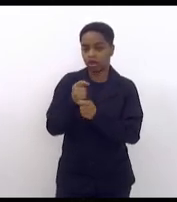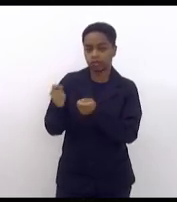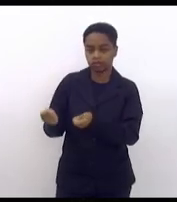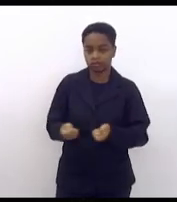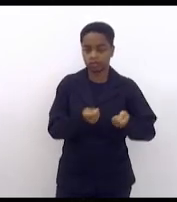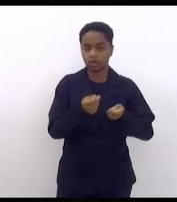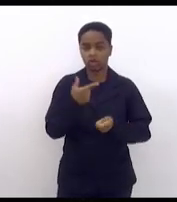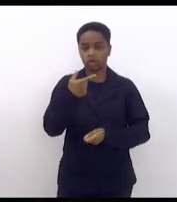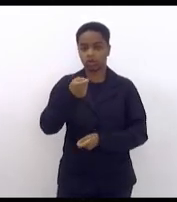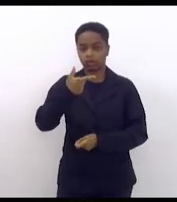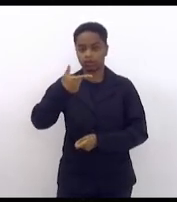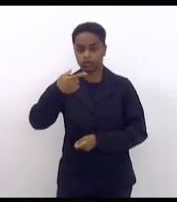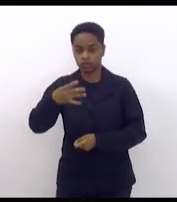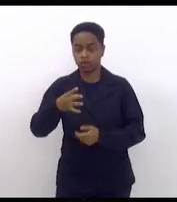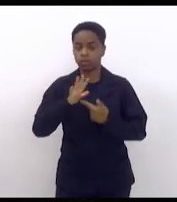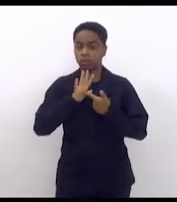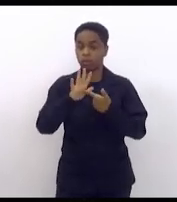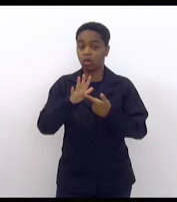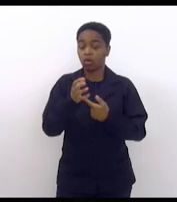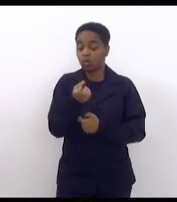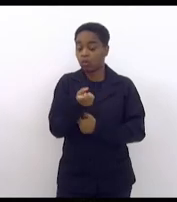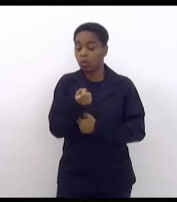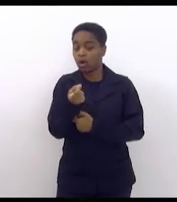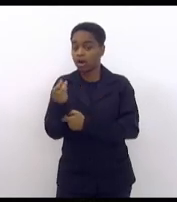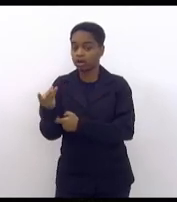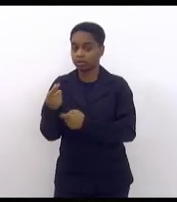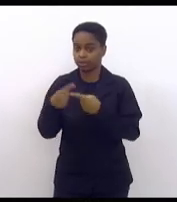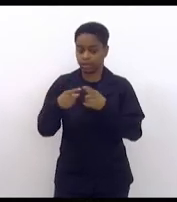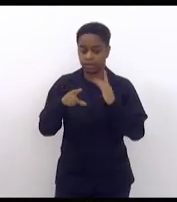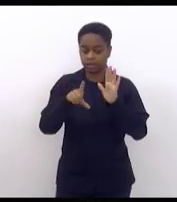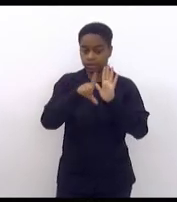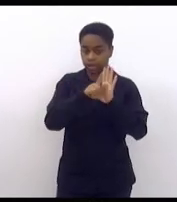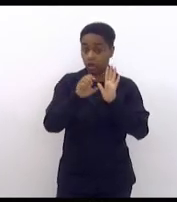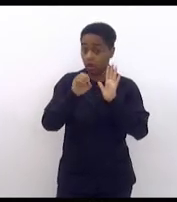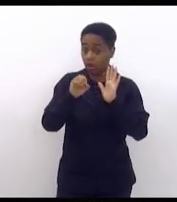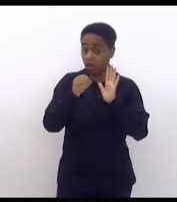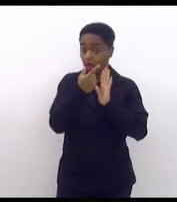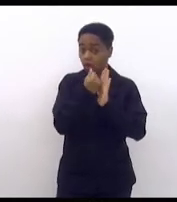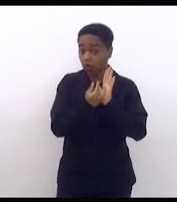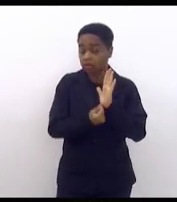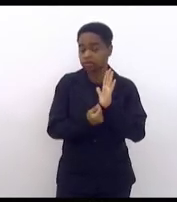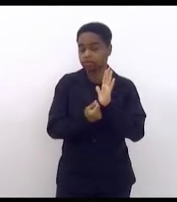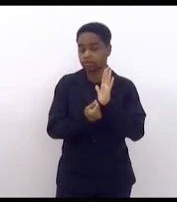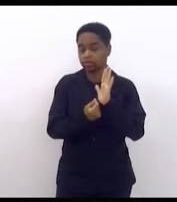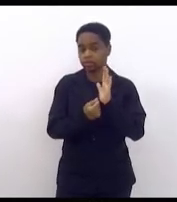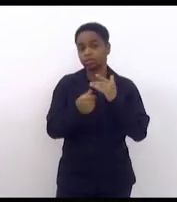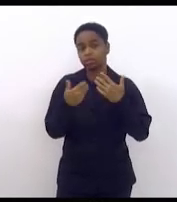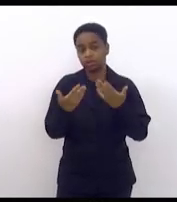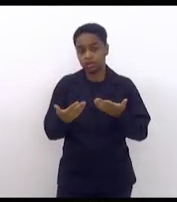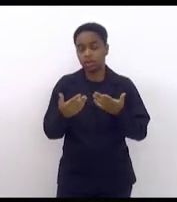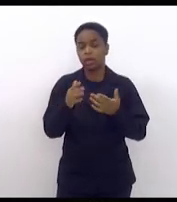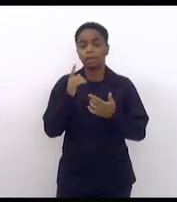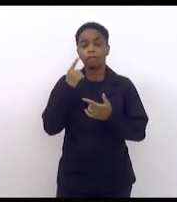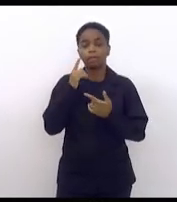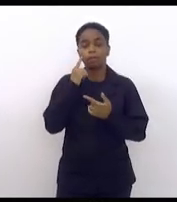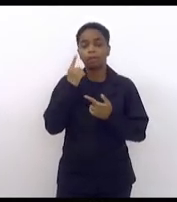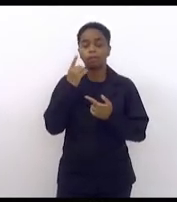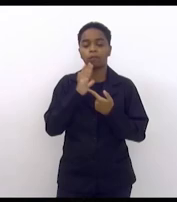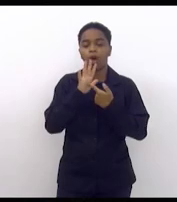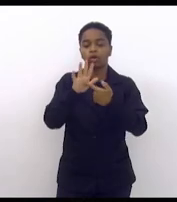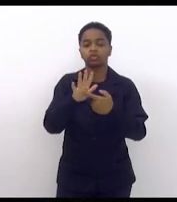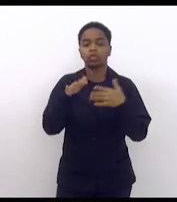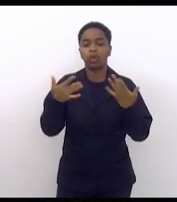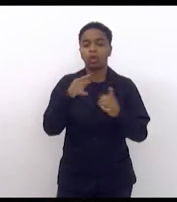mostra em termos quantitativos, é uma lei orçamentária, fala de orçamento, Então, qual a estimativa de receitas